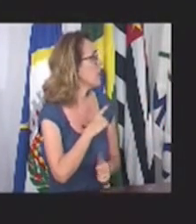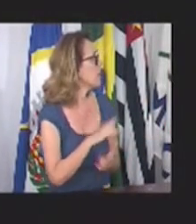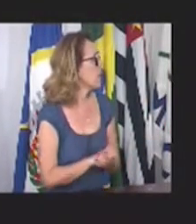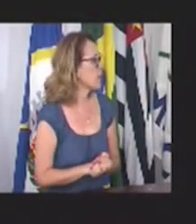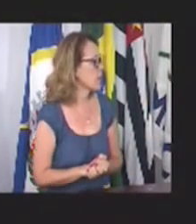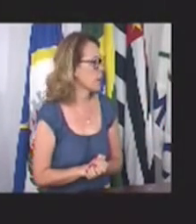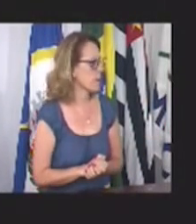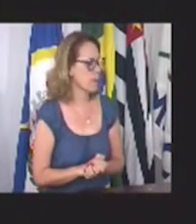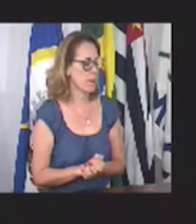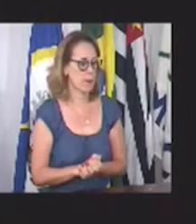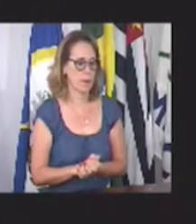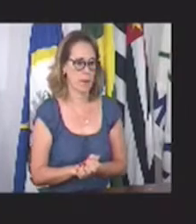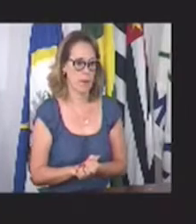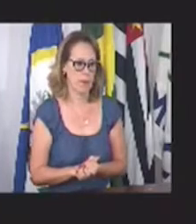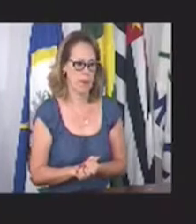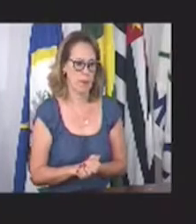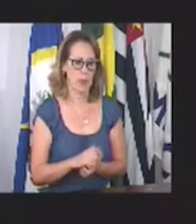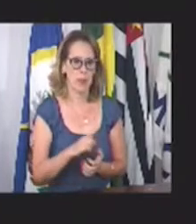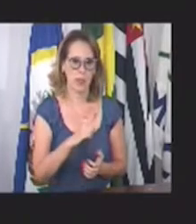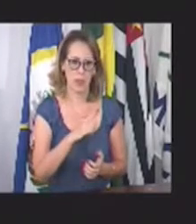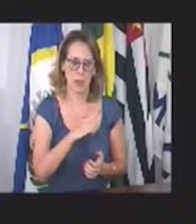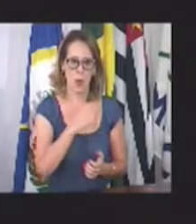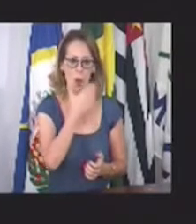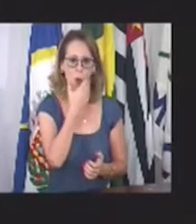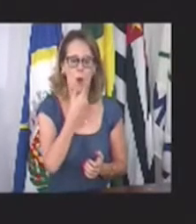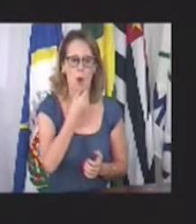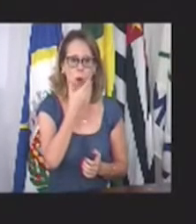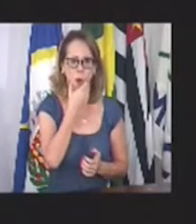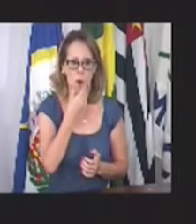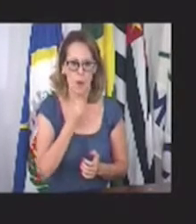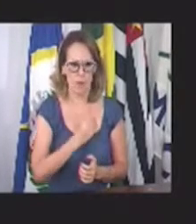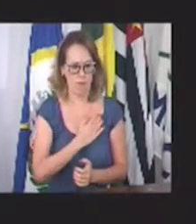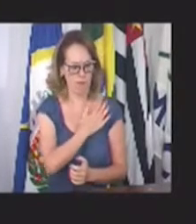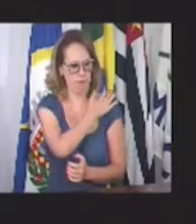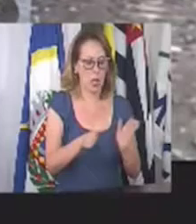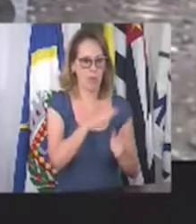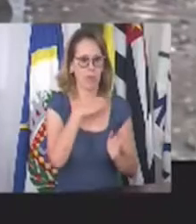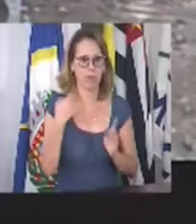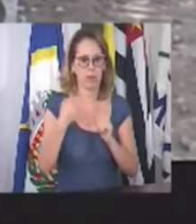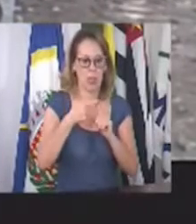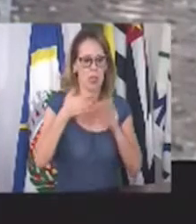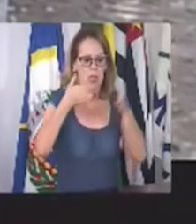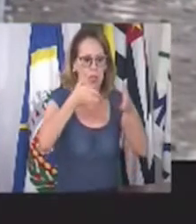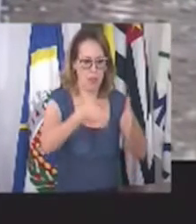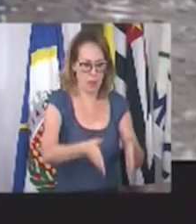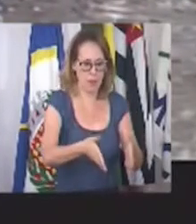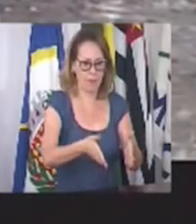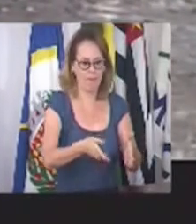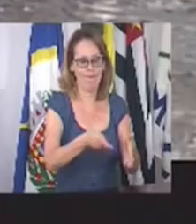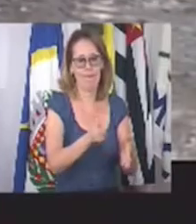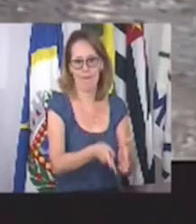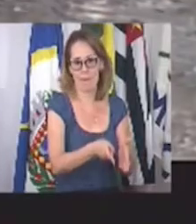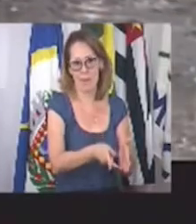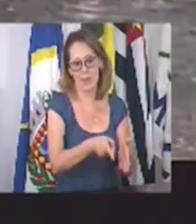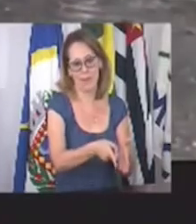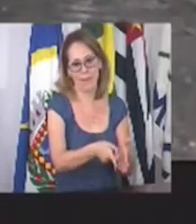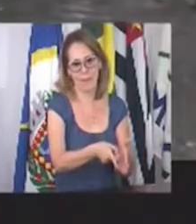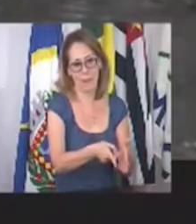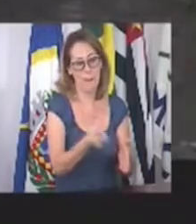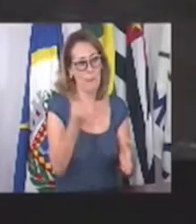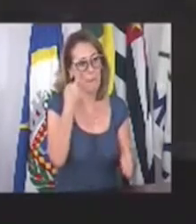aí o corpo do coronel Felício de Carvalho, que é o homem que doou a área. Ele deve estar naquela